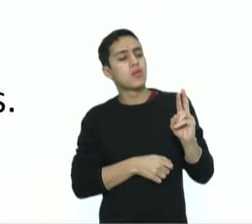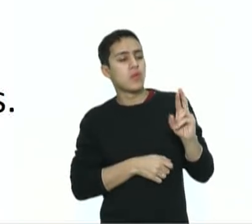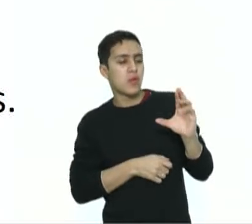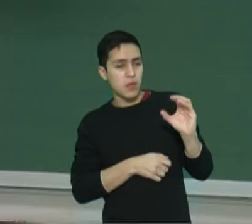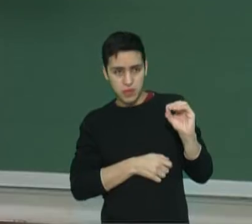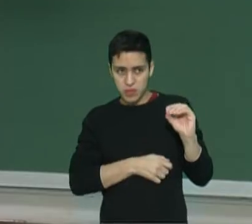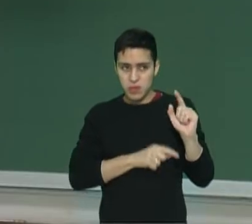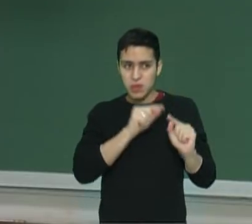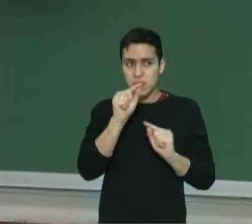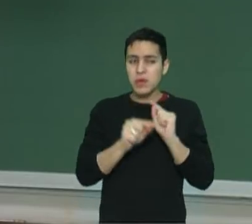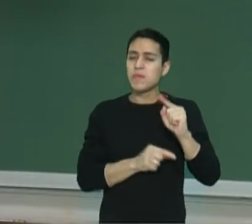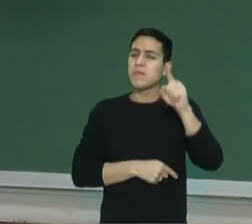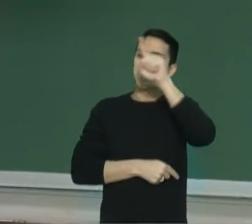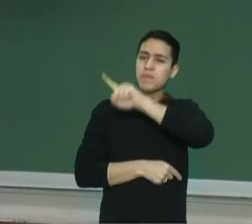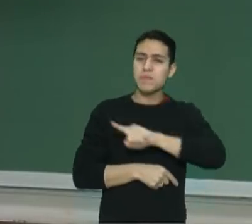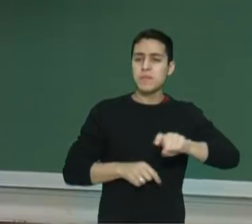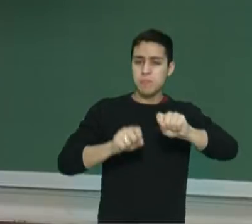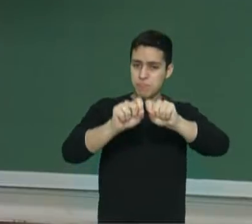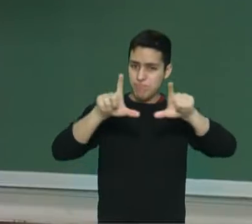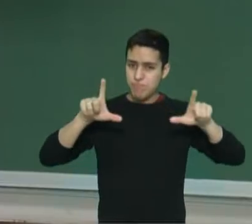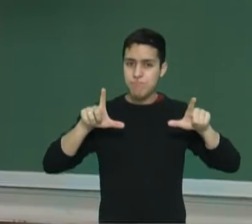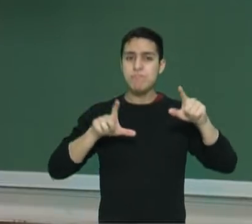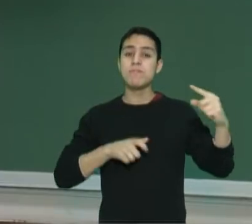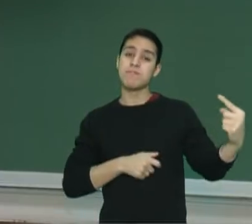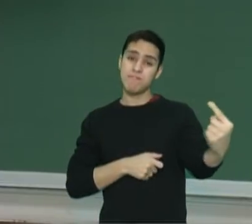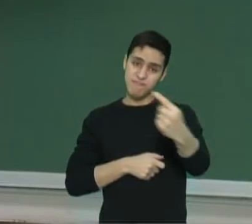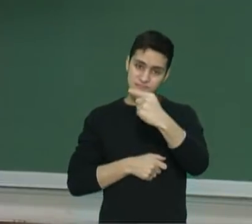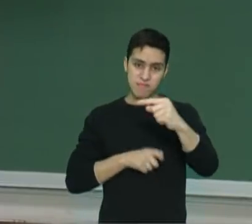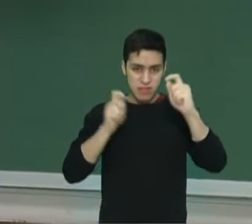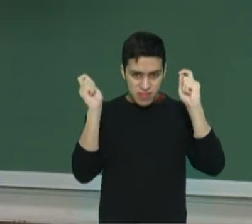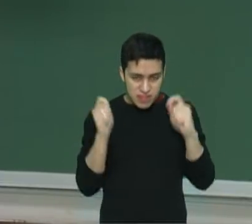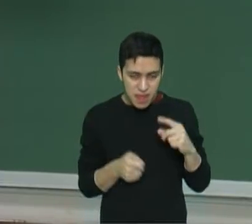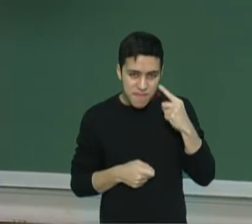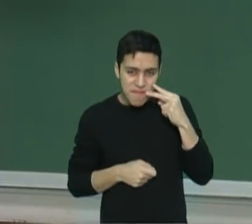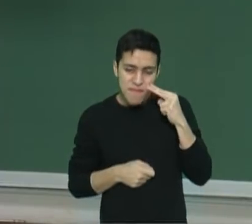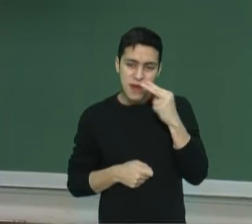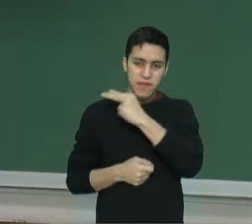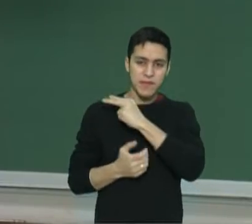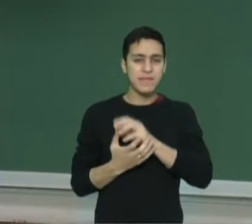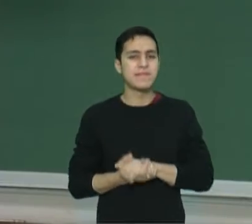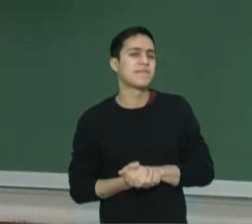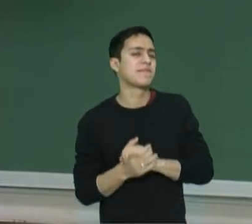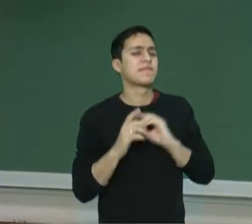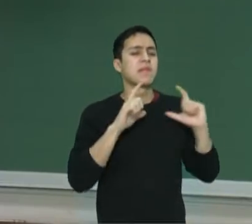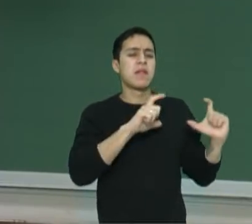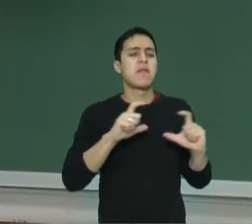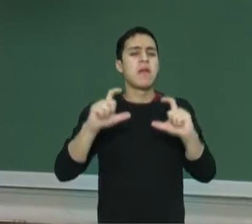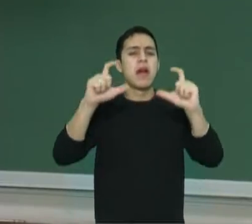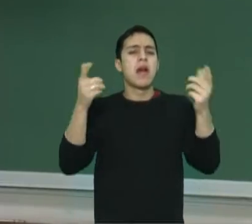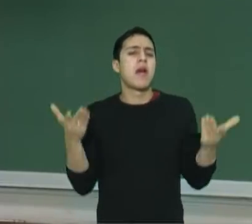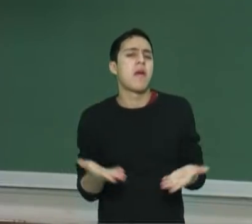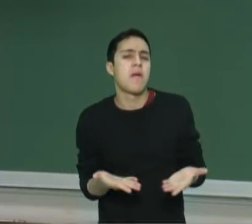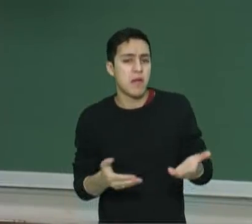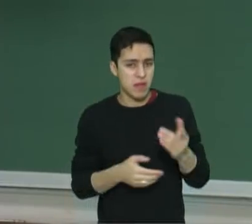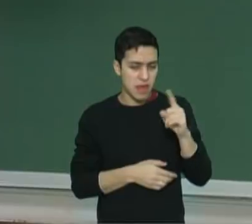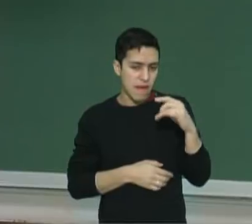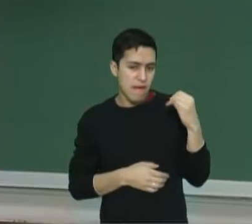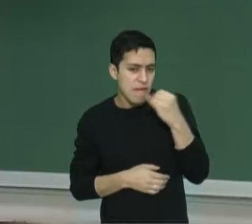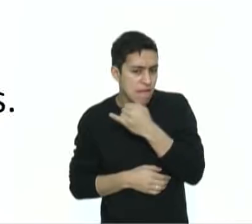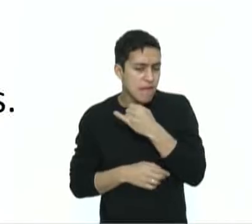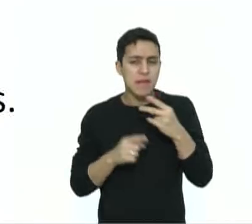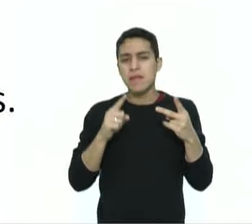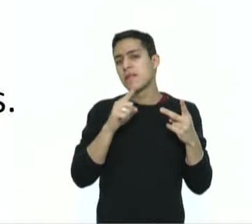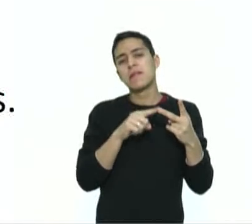está ampliado aqui para que vocês tenham uma noção. Hoje, quais são essas localidades? Nós vamos ter aqui a Itália, nós vamos